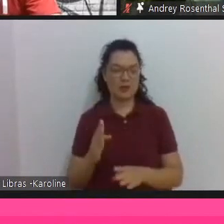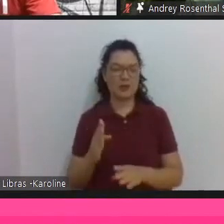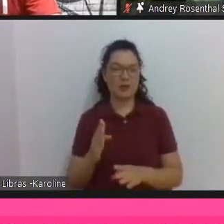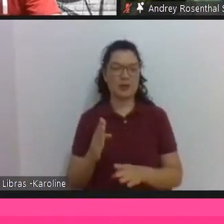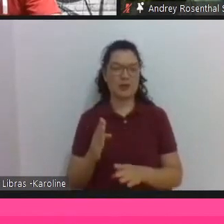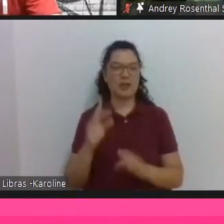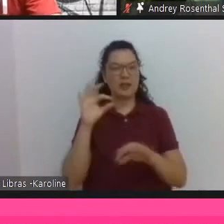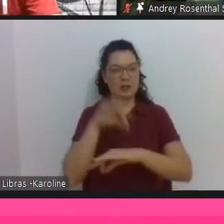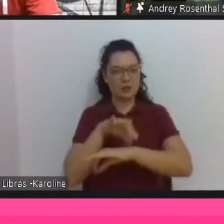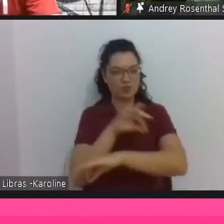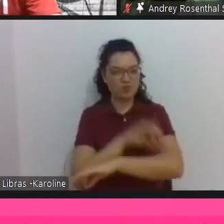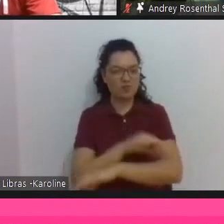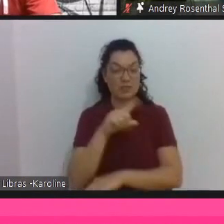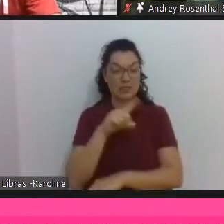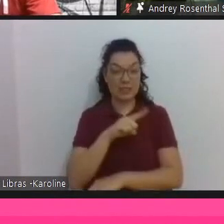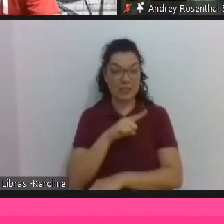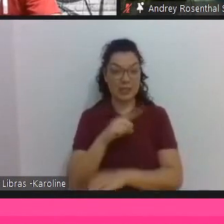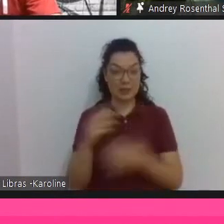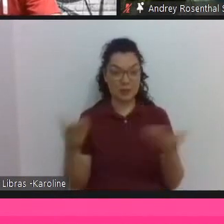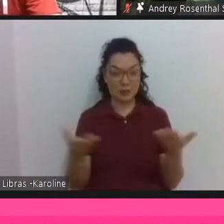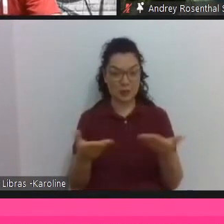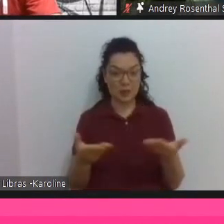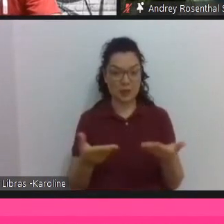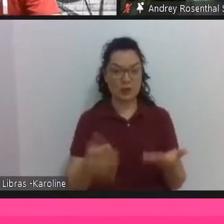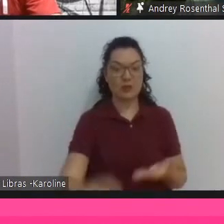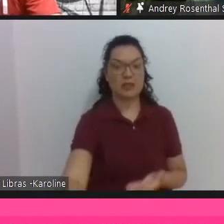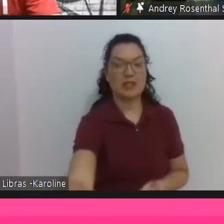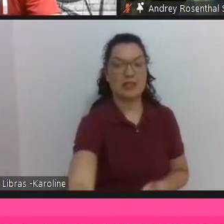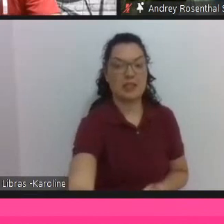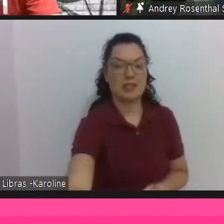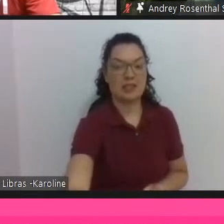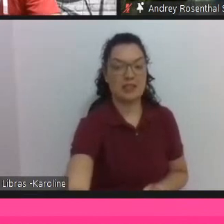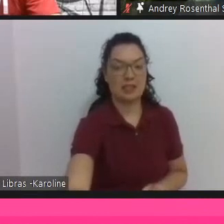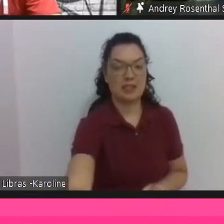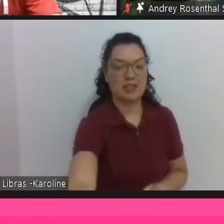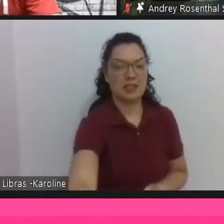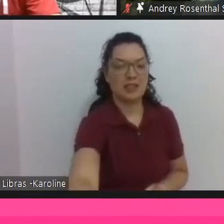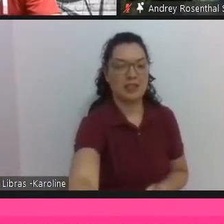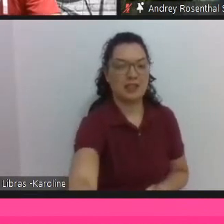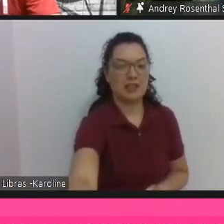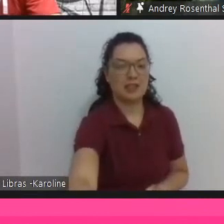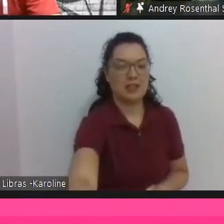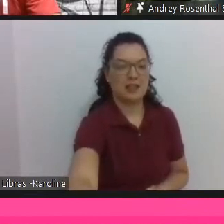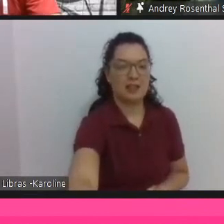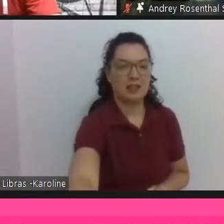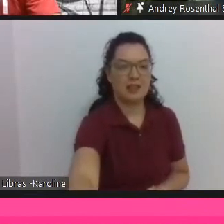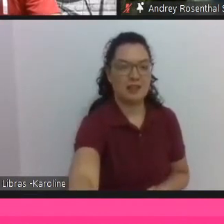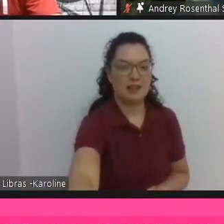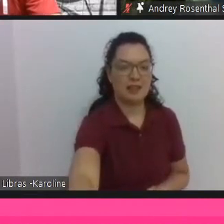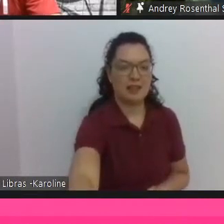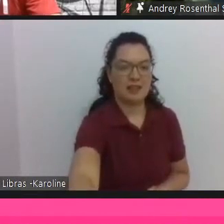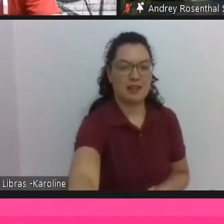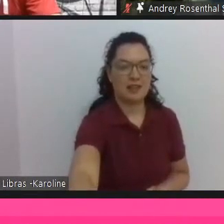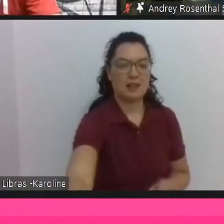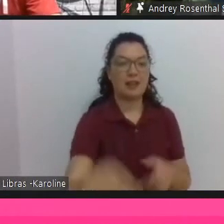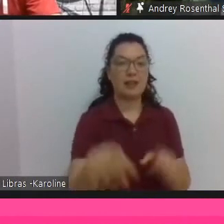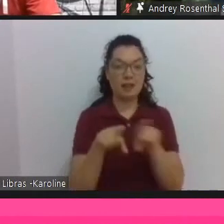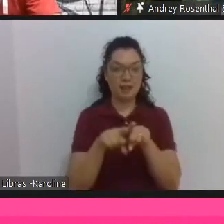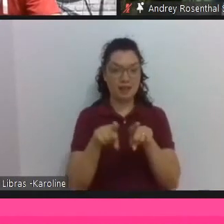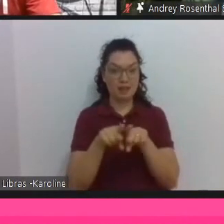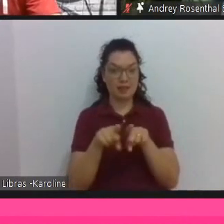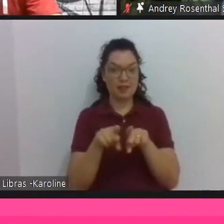Ricardo Trevisan, do professor Andrei Rosenthal Schli e do professor Pedro Paulo, que também faz parte da